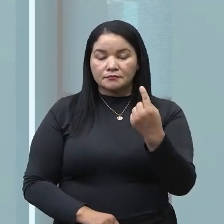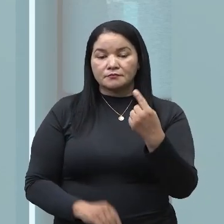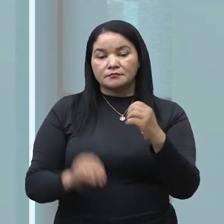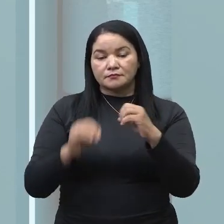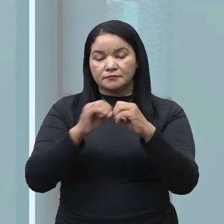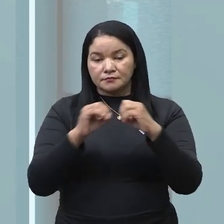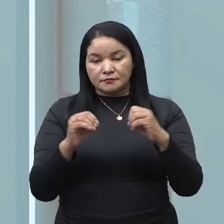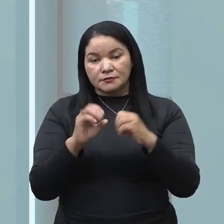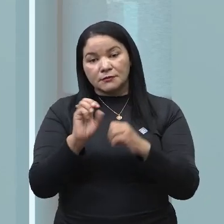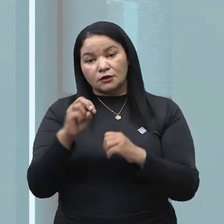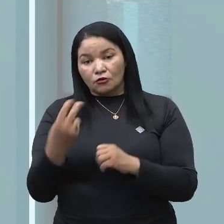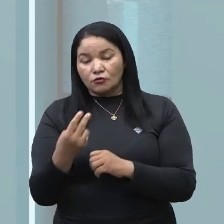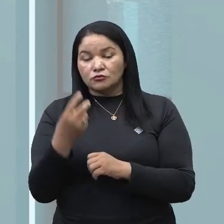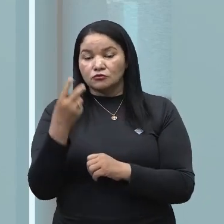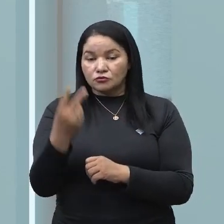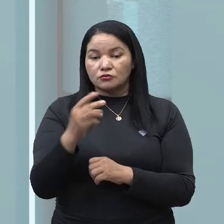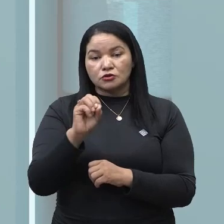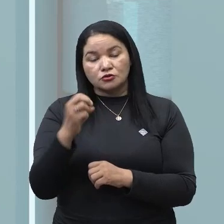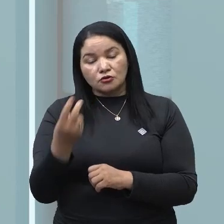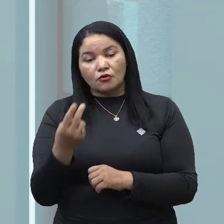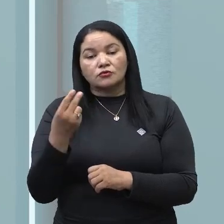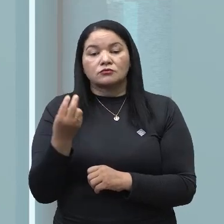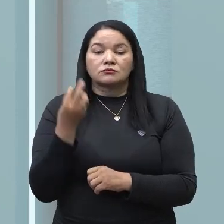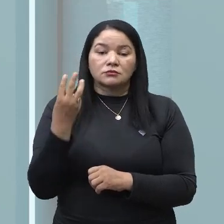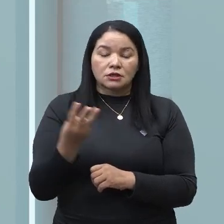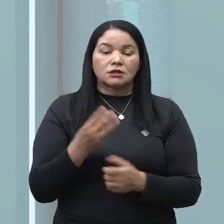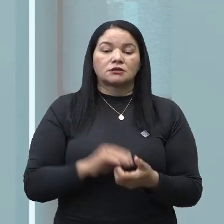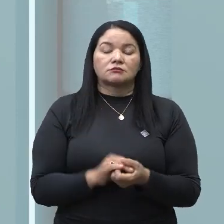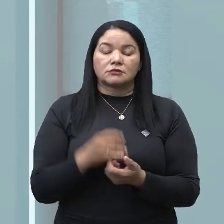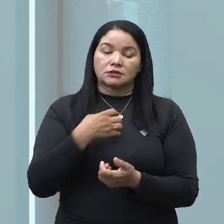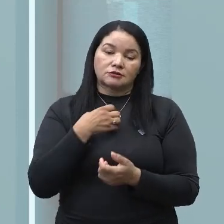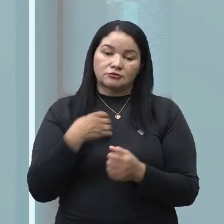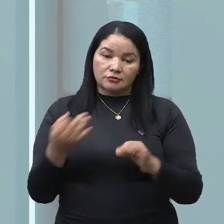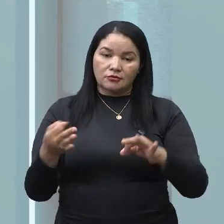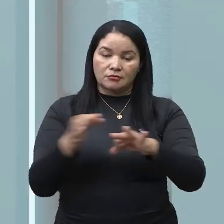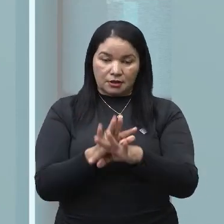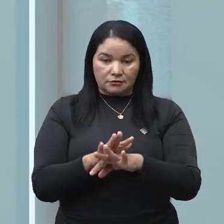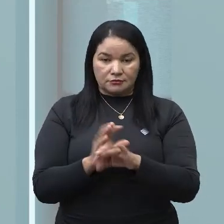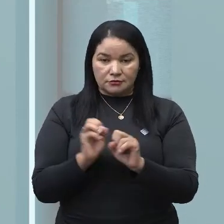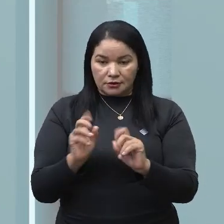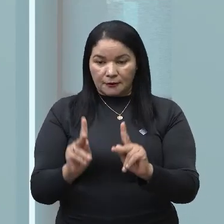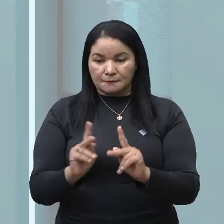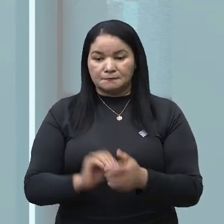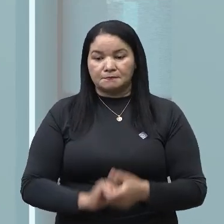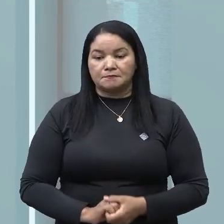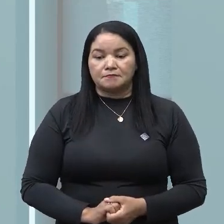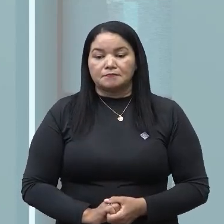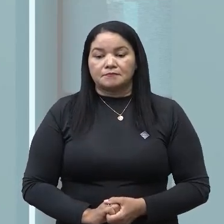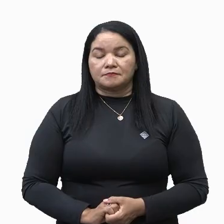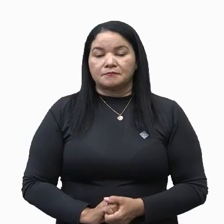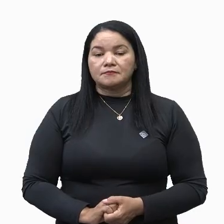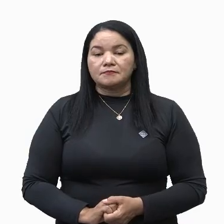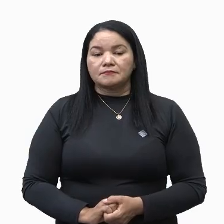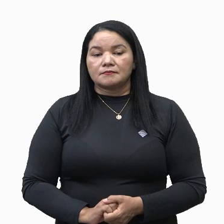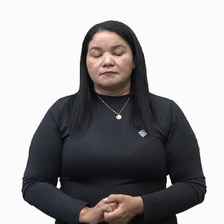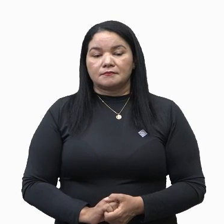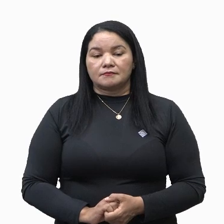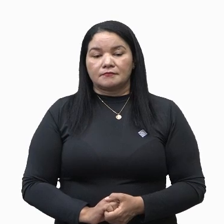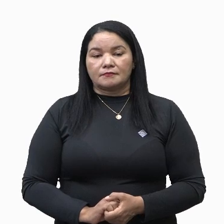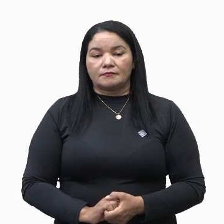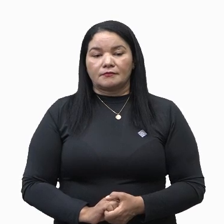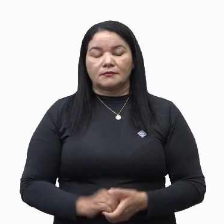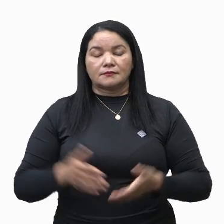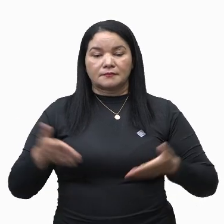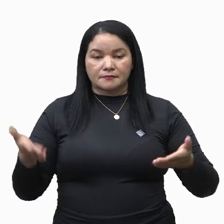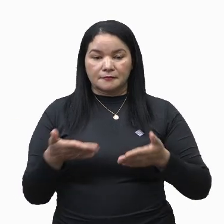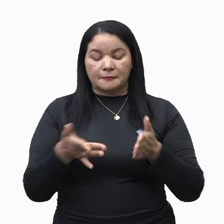com 2 ou com 3 orações, ele vai ter o sentido completo, tá bom? Muito bem, então vamos prosseguindo, olha só. Vamos falar sobre o